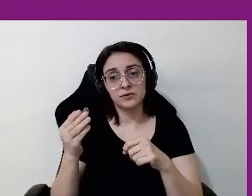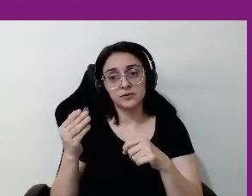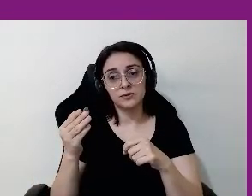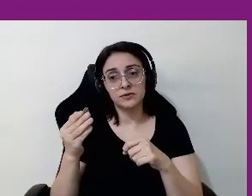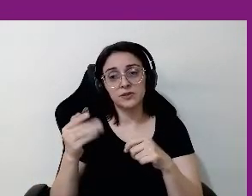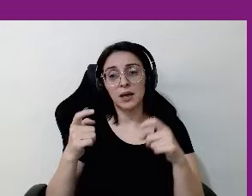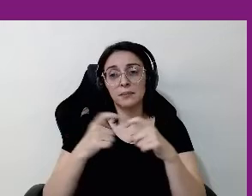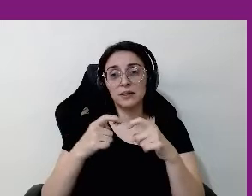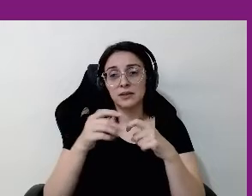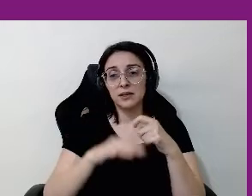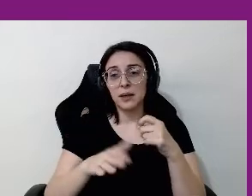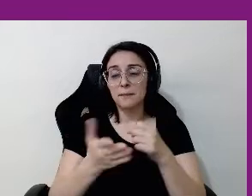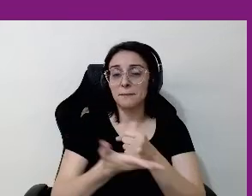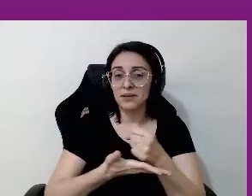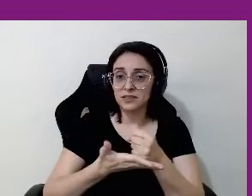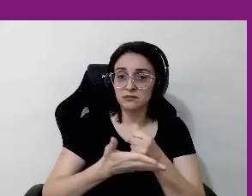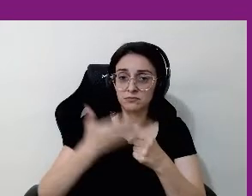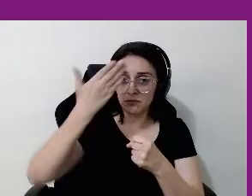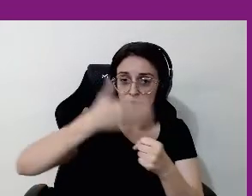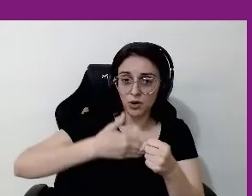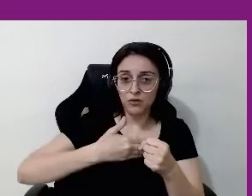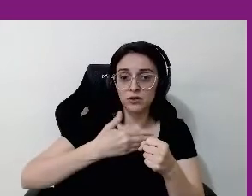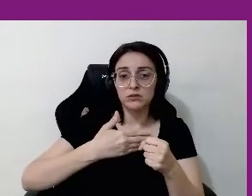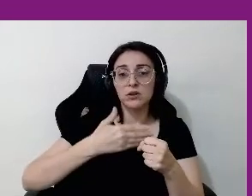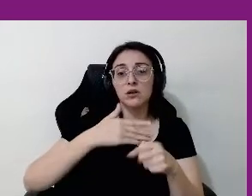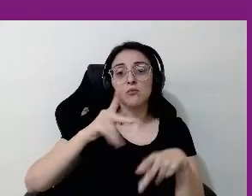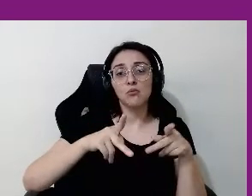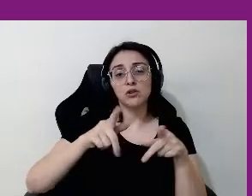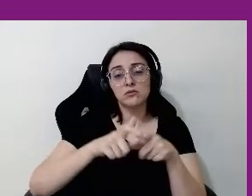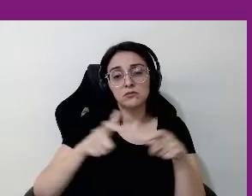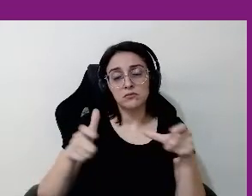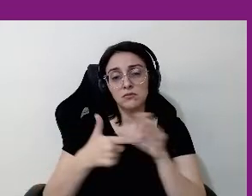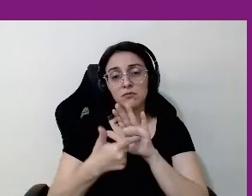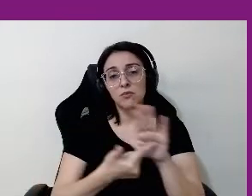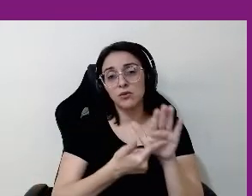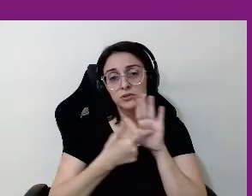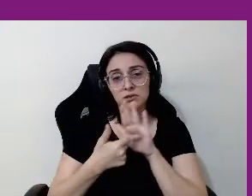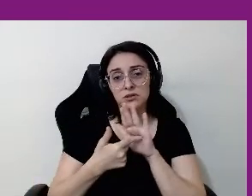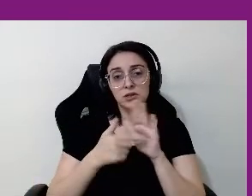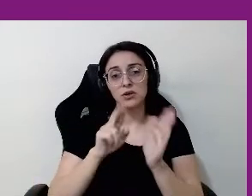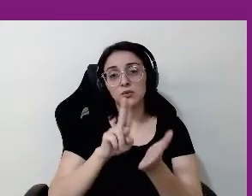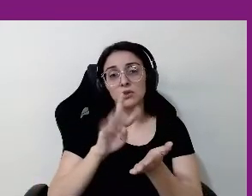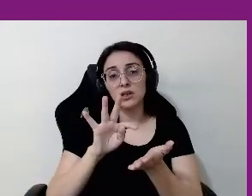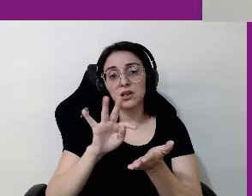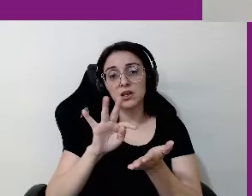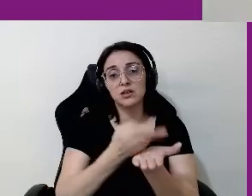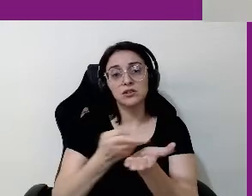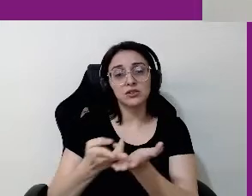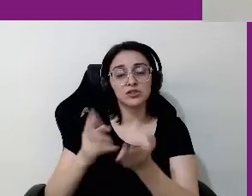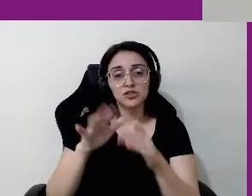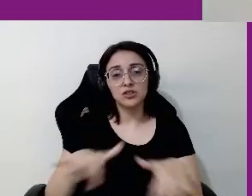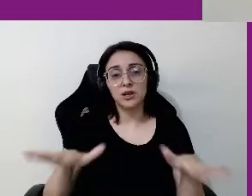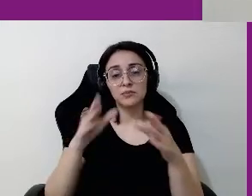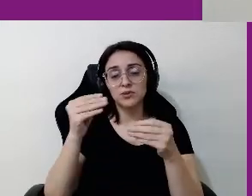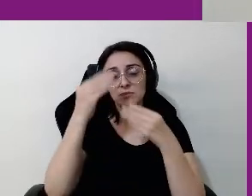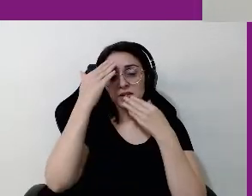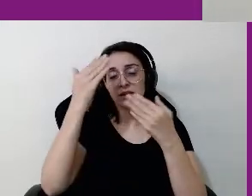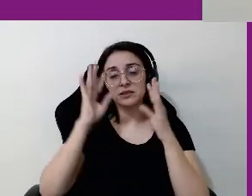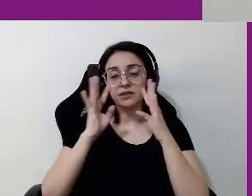a medicina baseada em evidência e em grandes populações está mostrando nas UTIs em geral. Muito obrigada pela